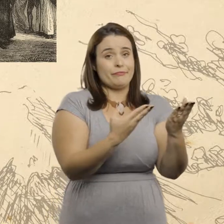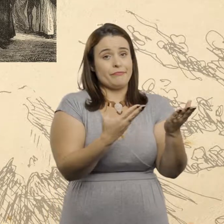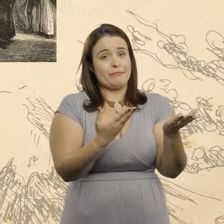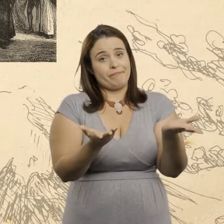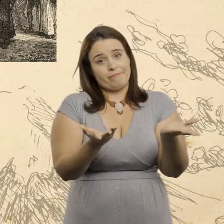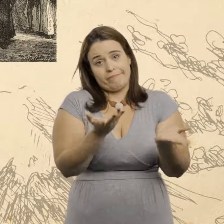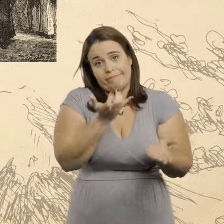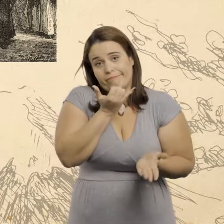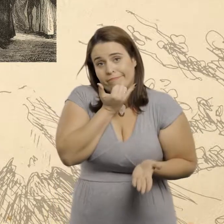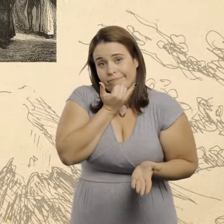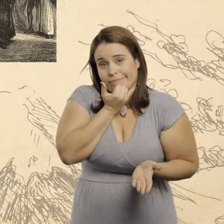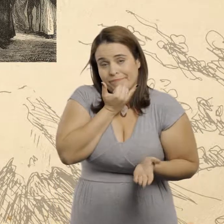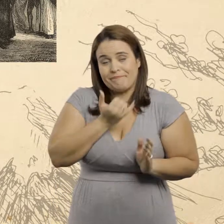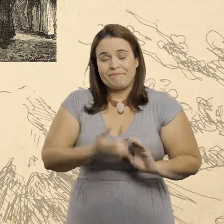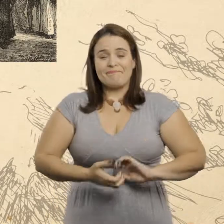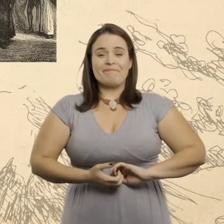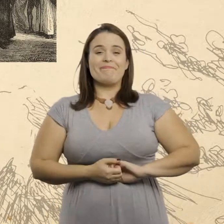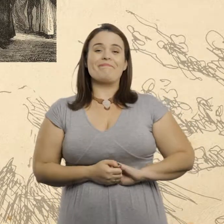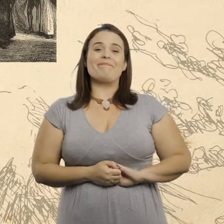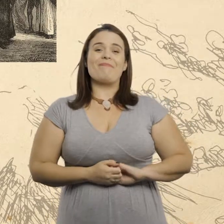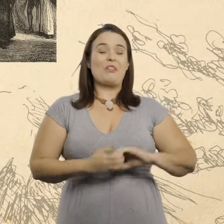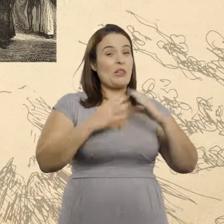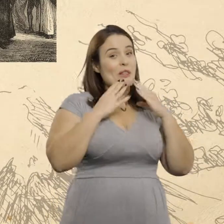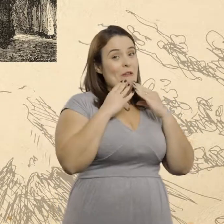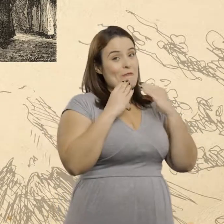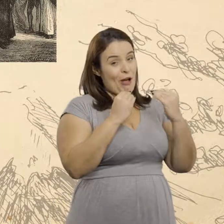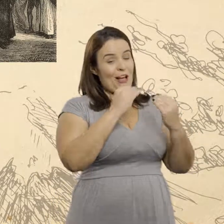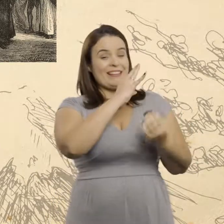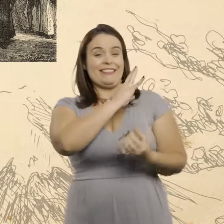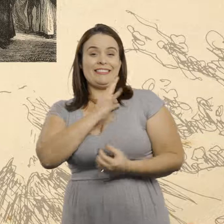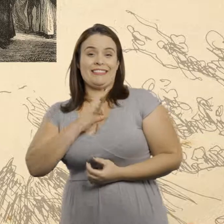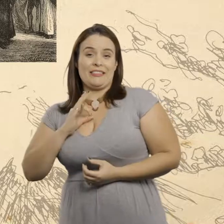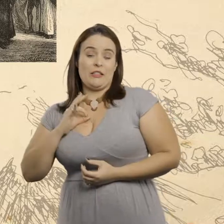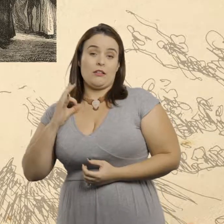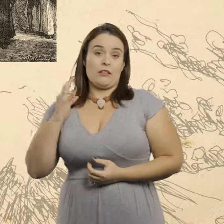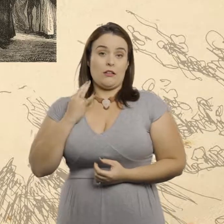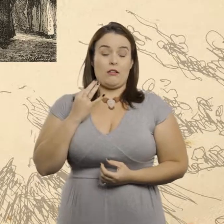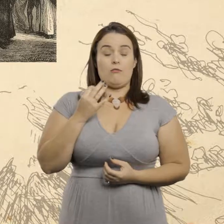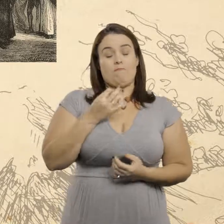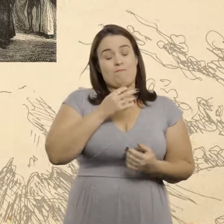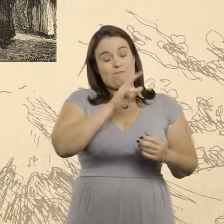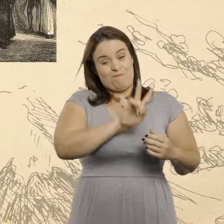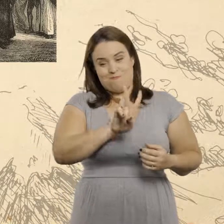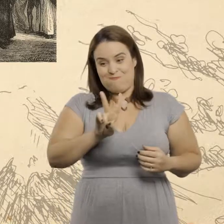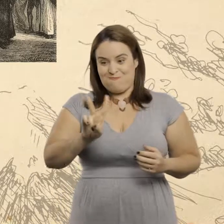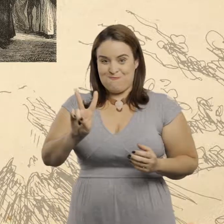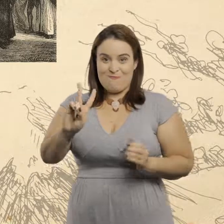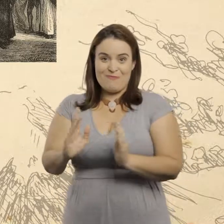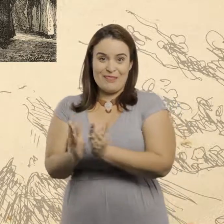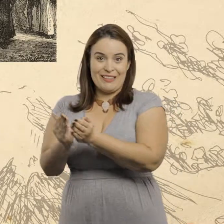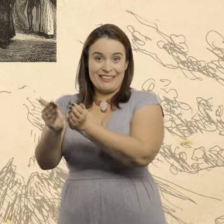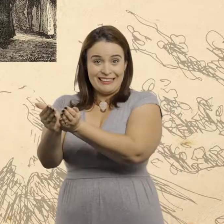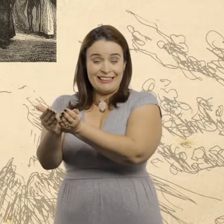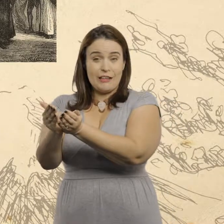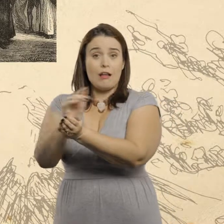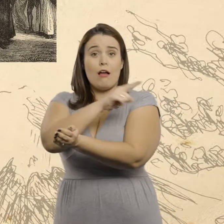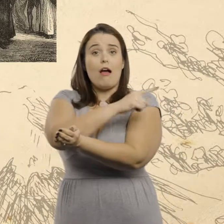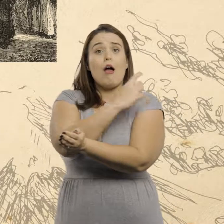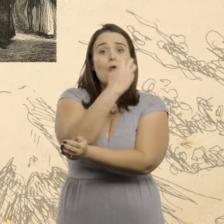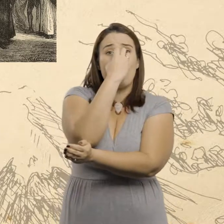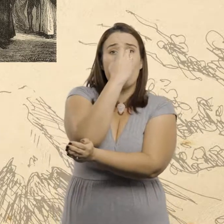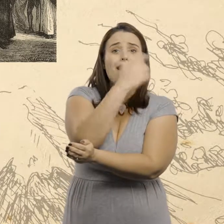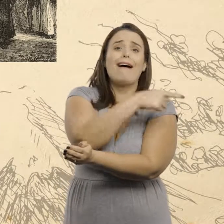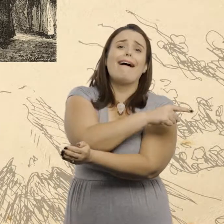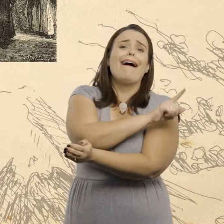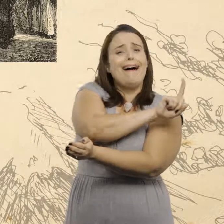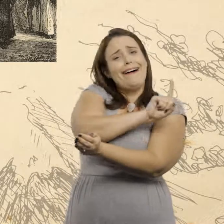desculpas pelo desastre. O Sr. Fogg e Aouda entraram correndo no navio e Passepartout os alcançou.